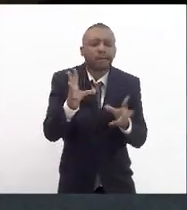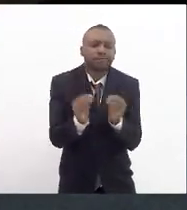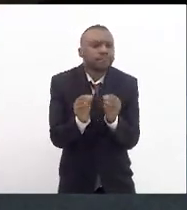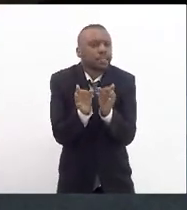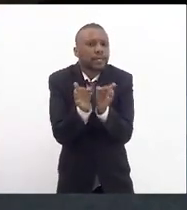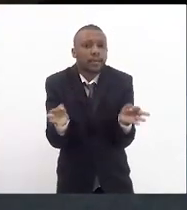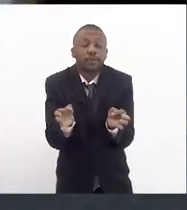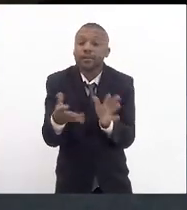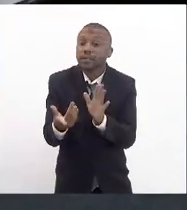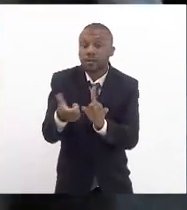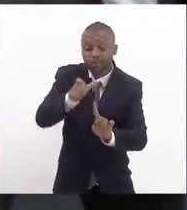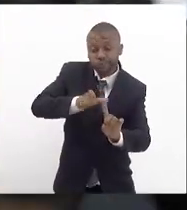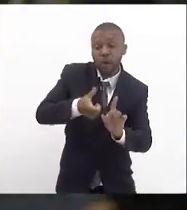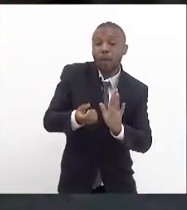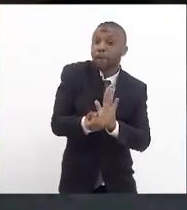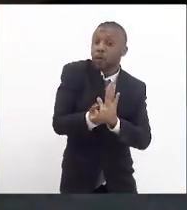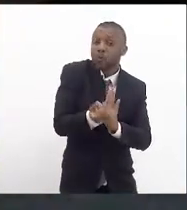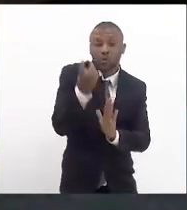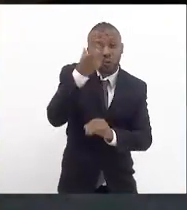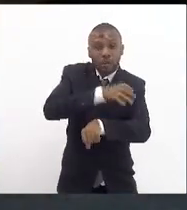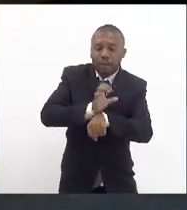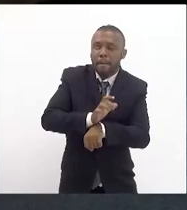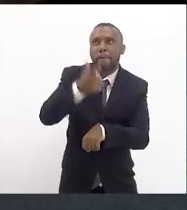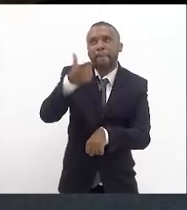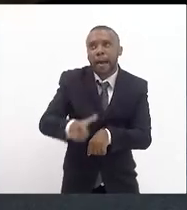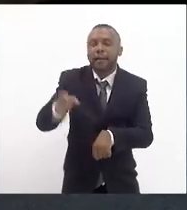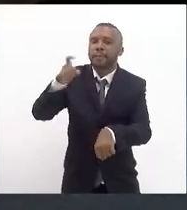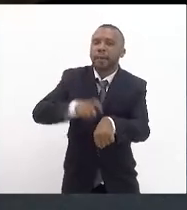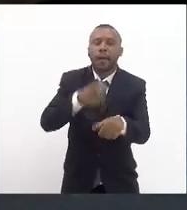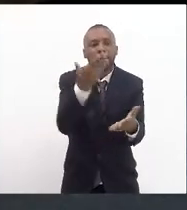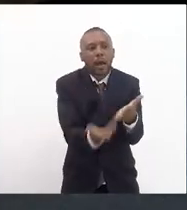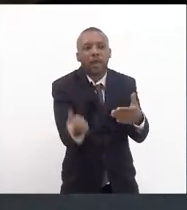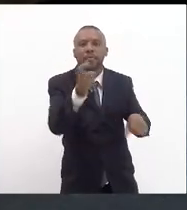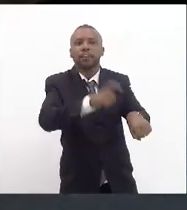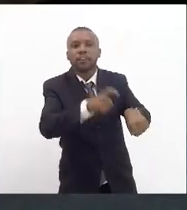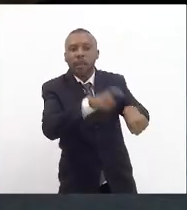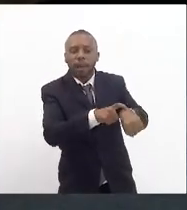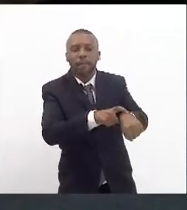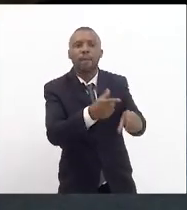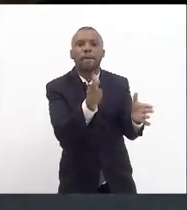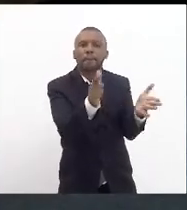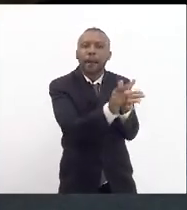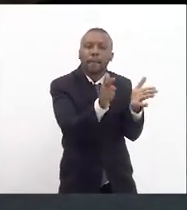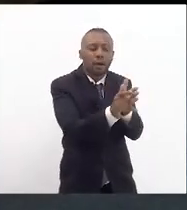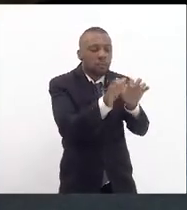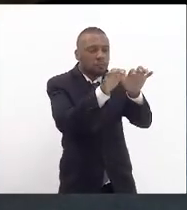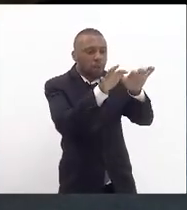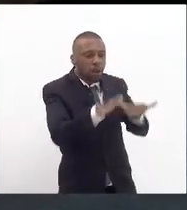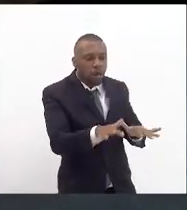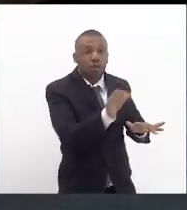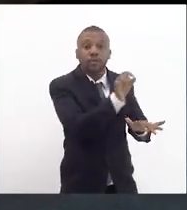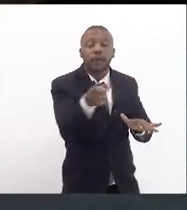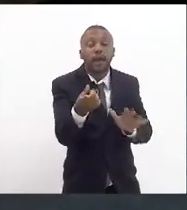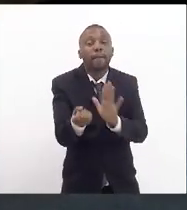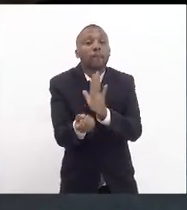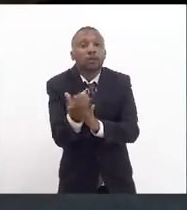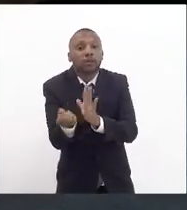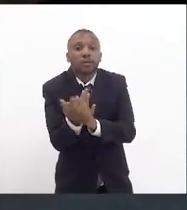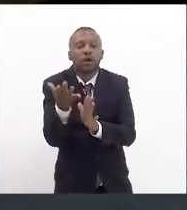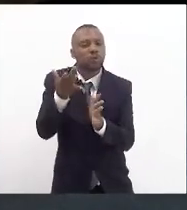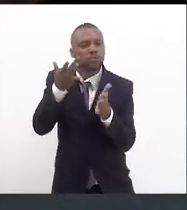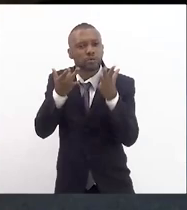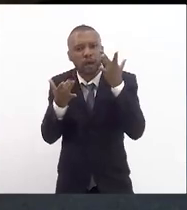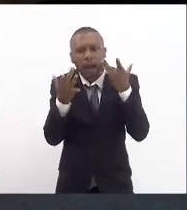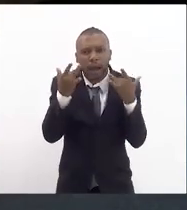os produtores culturais não podem ficar mais tempo com papelada do que com a produção, né, do seu teatro, da sua música, das